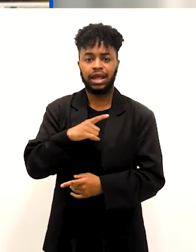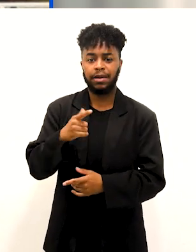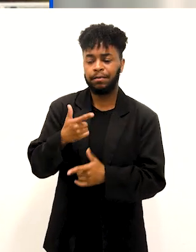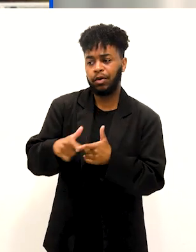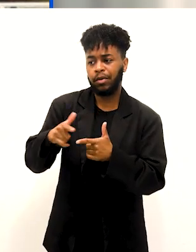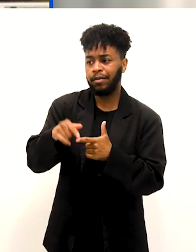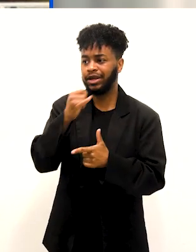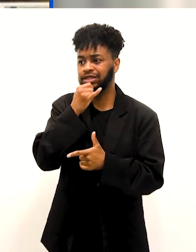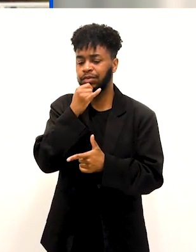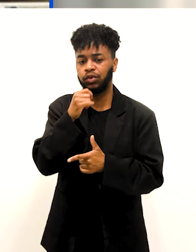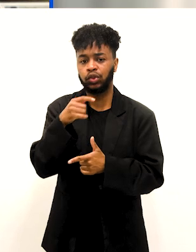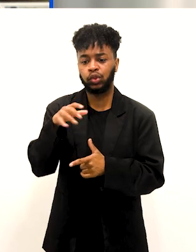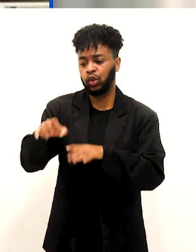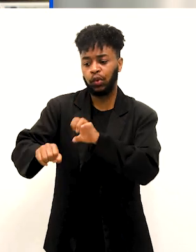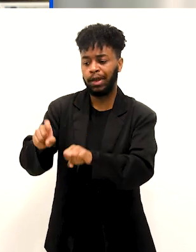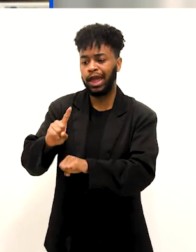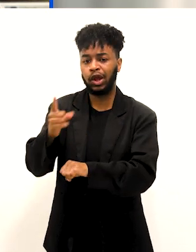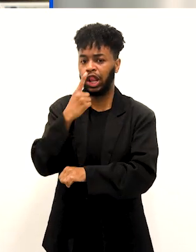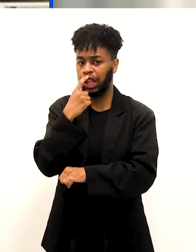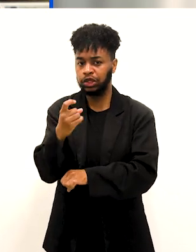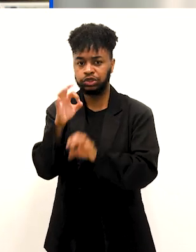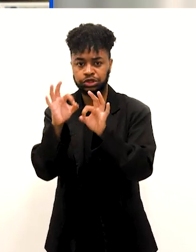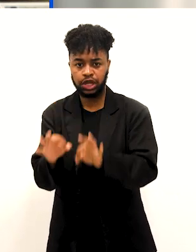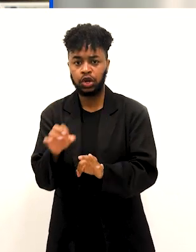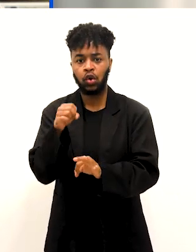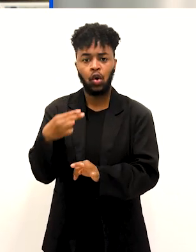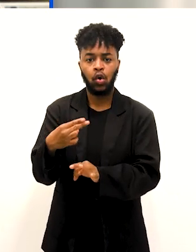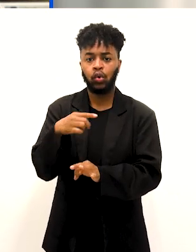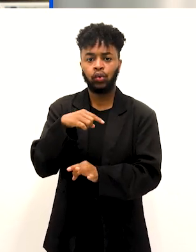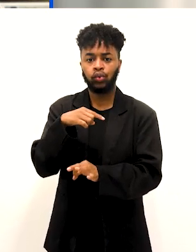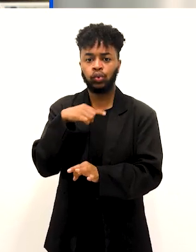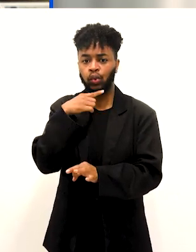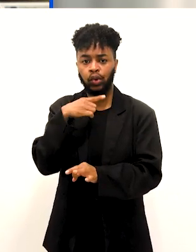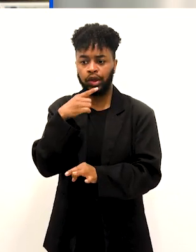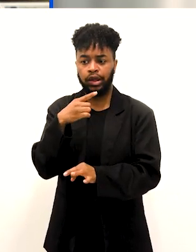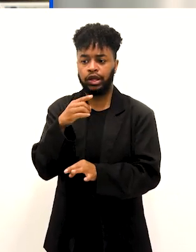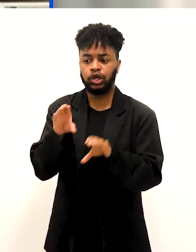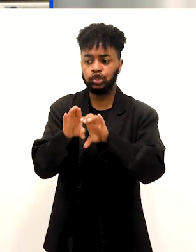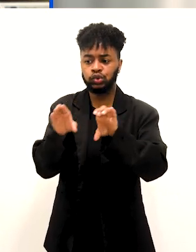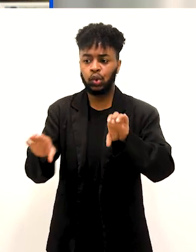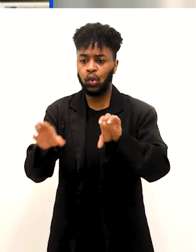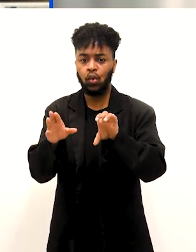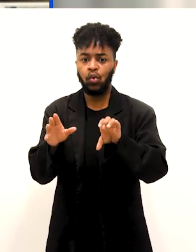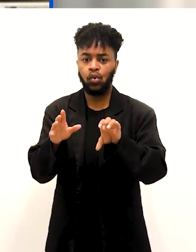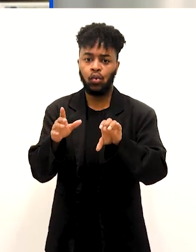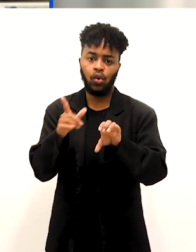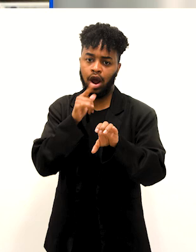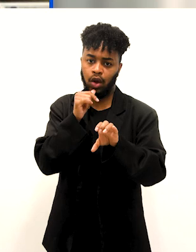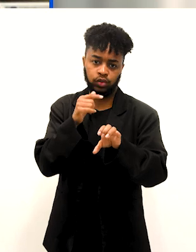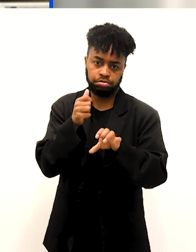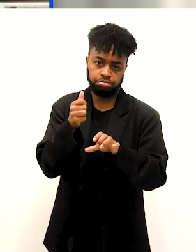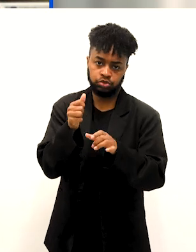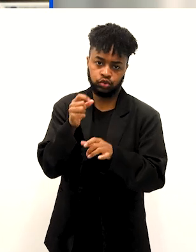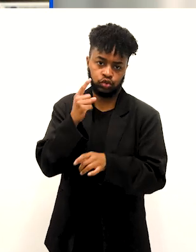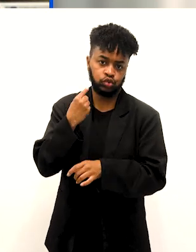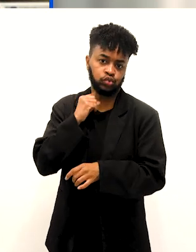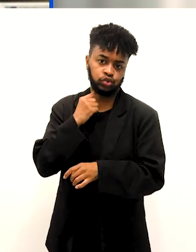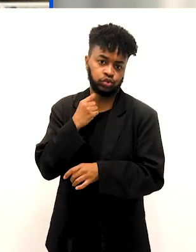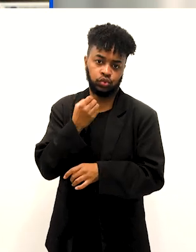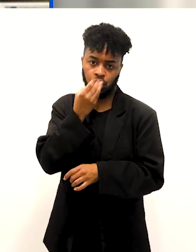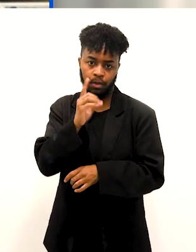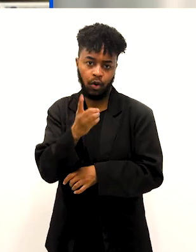de lixo é ineficiente, se o tratamento de esgoto é ineficiente, ou se a separação de lixo no meu